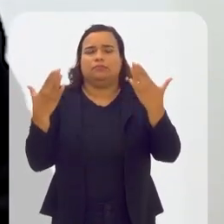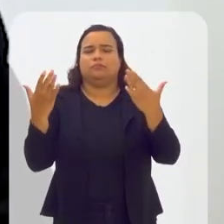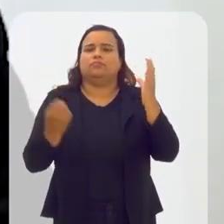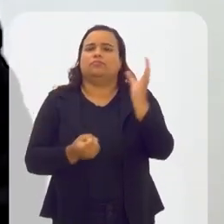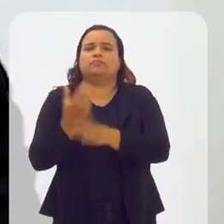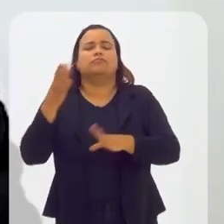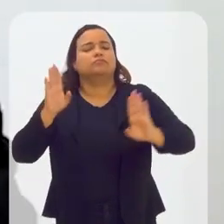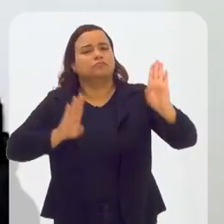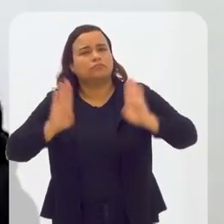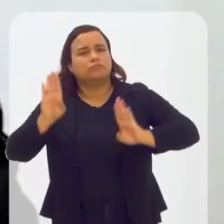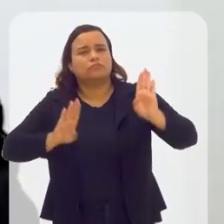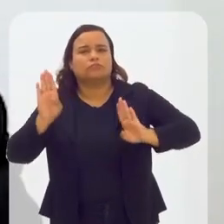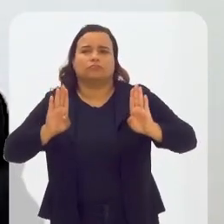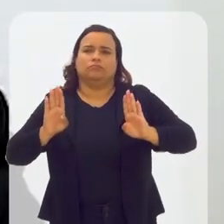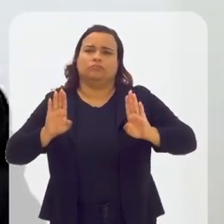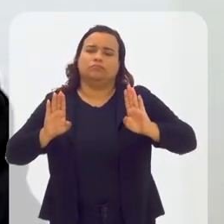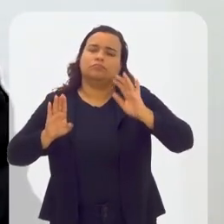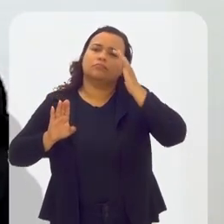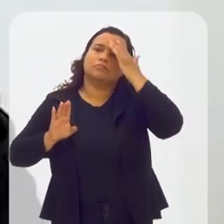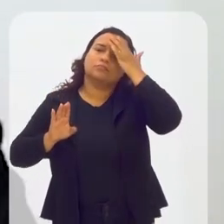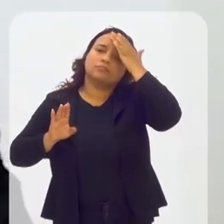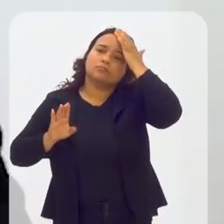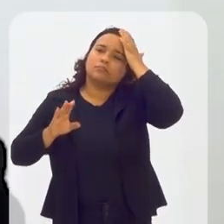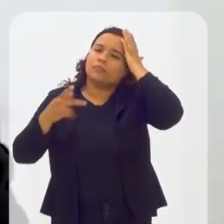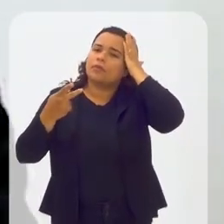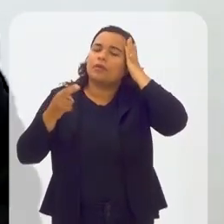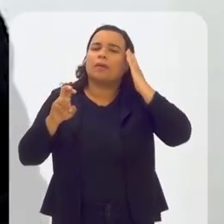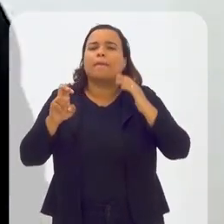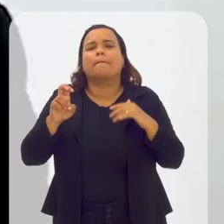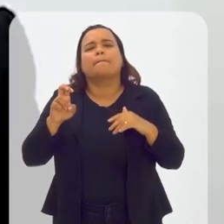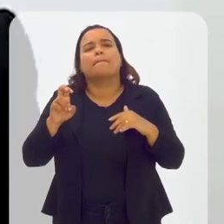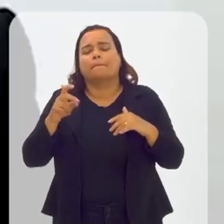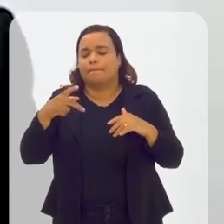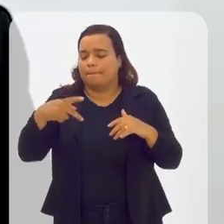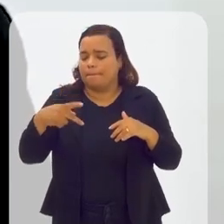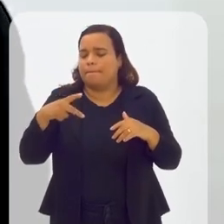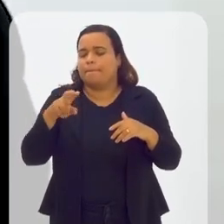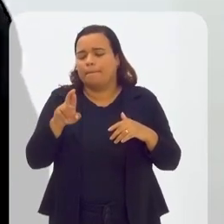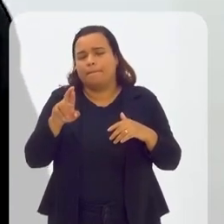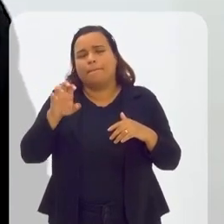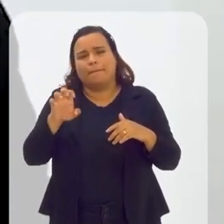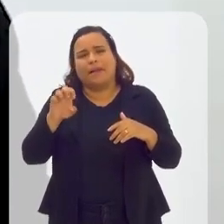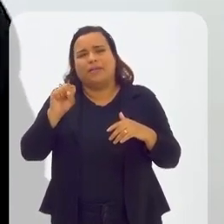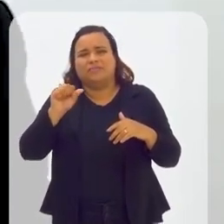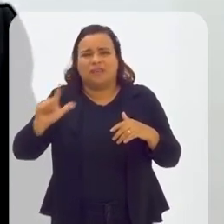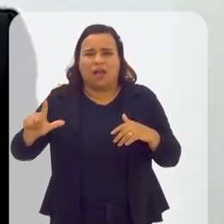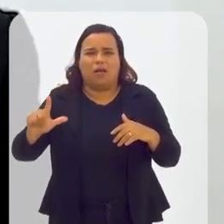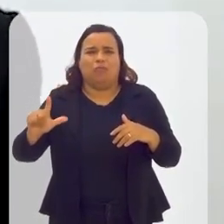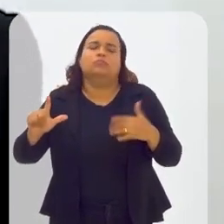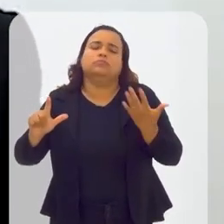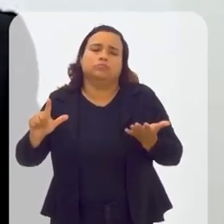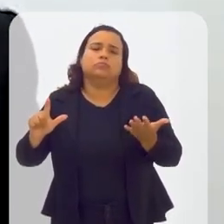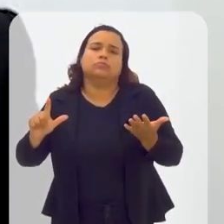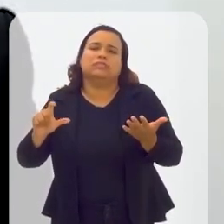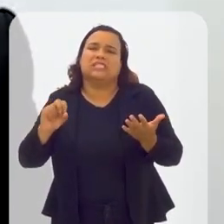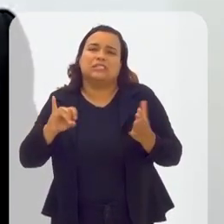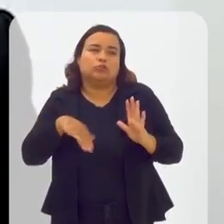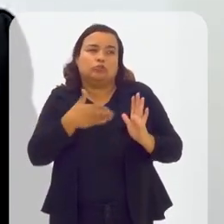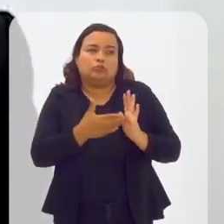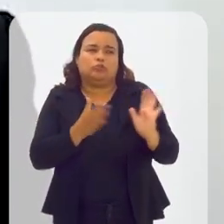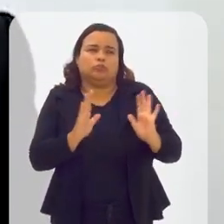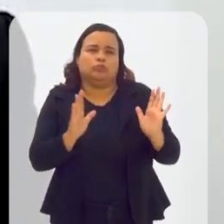para licitar, se não o resto do pré-sal, boa parte dele, não é daqui para